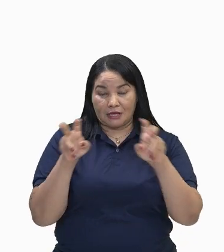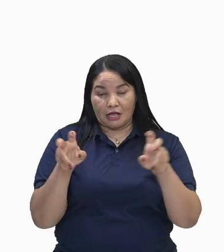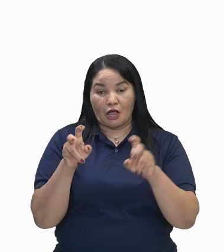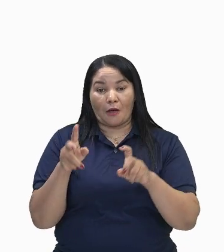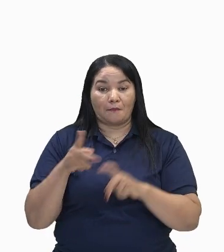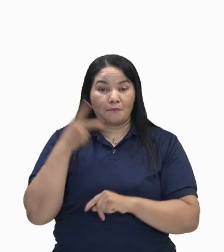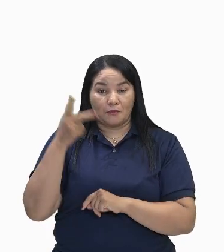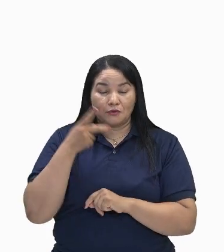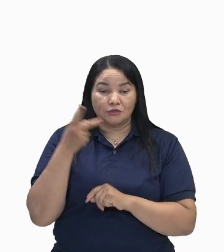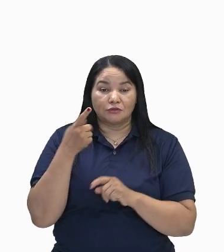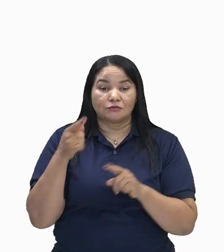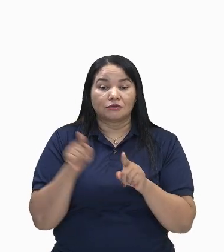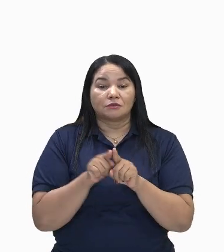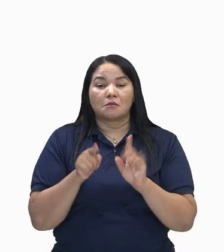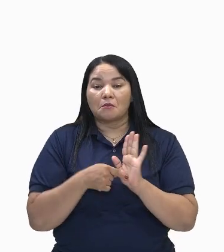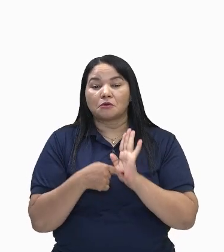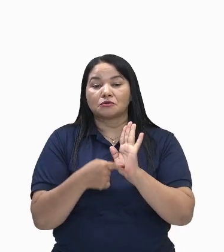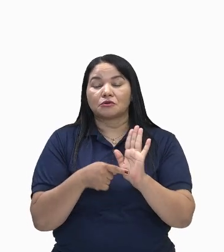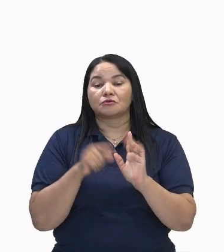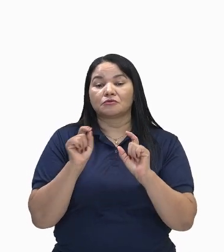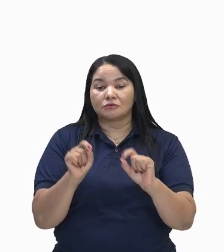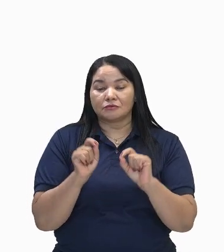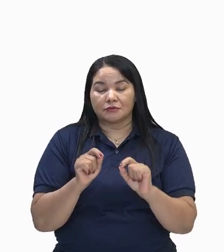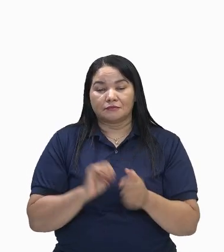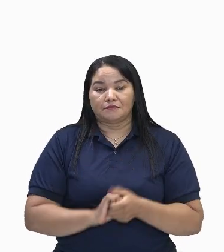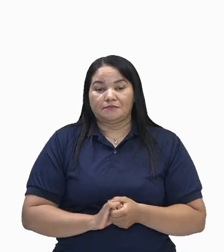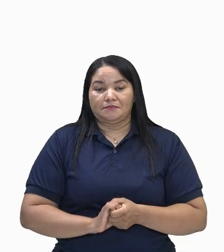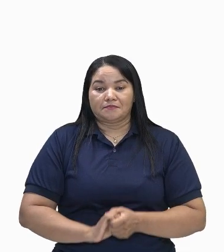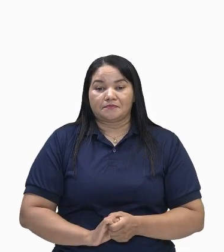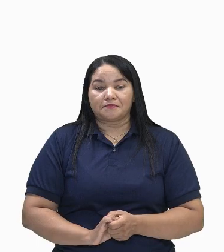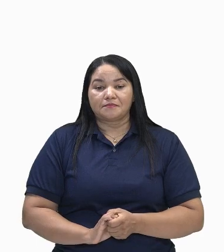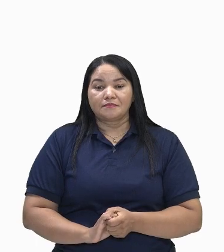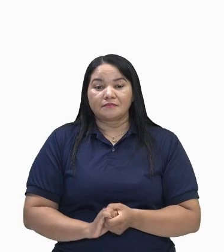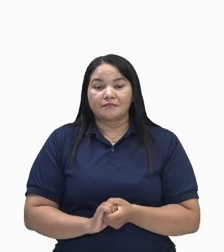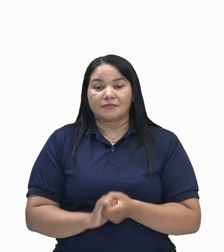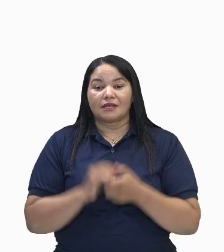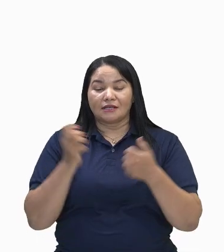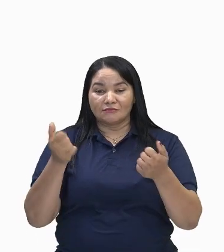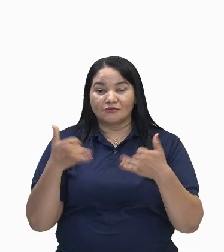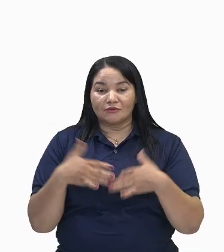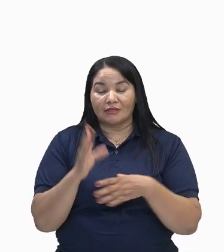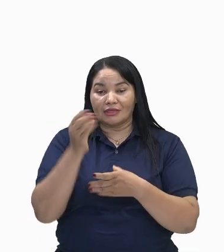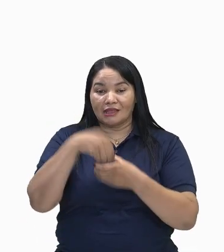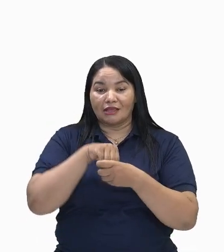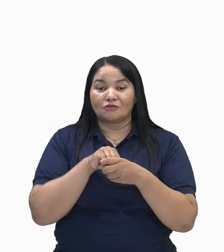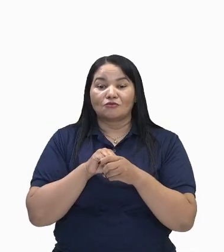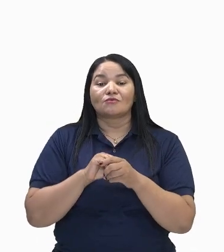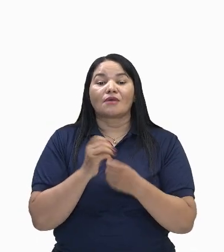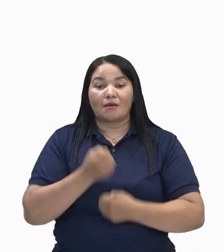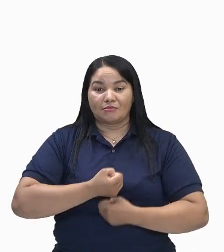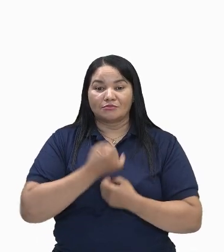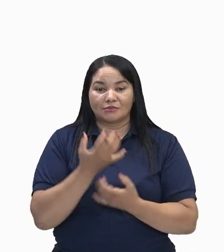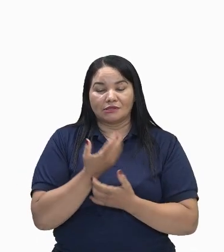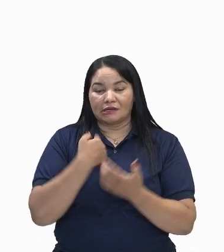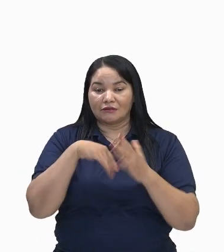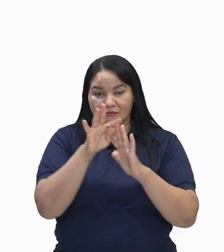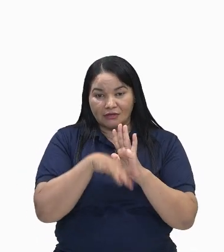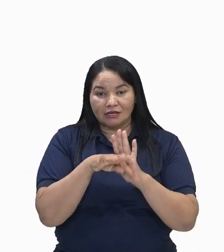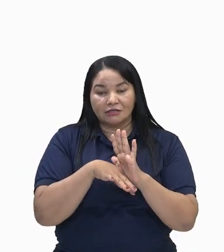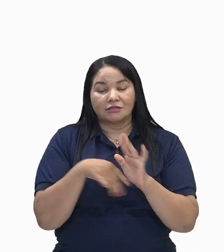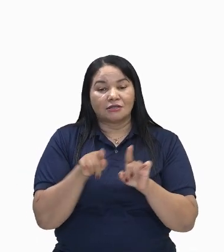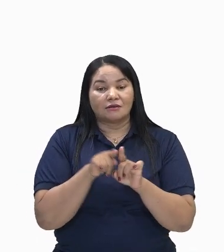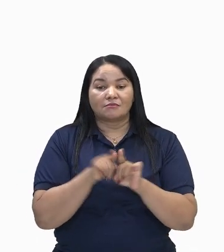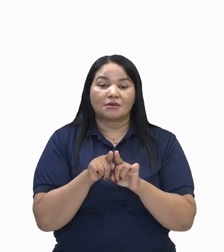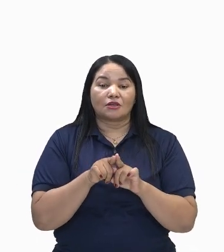políticos que foram engajados aí nessa obra, nessa produção textual, tanto do arcadismo